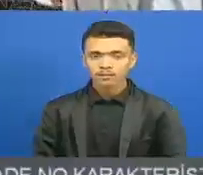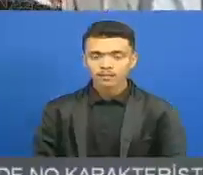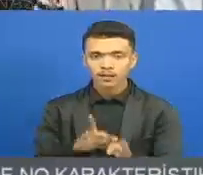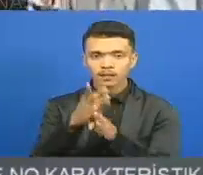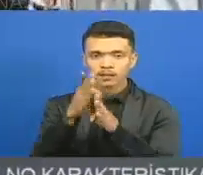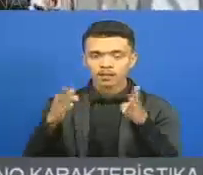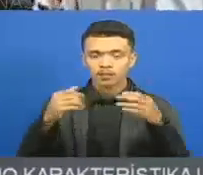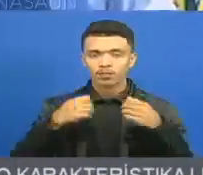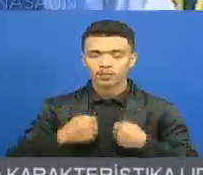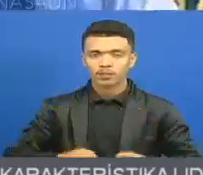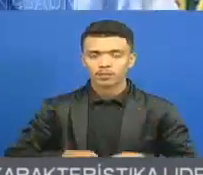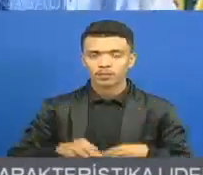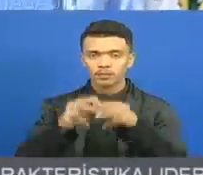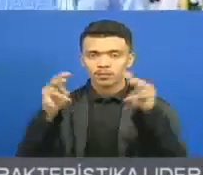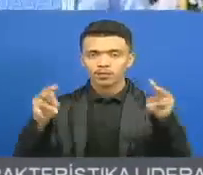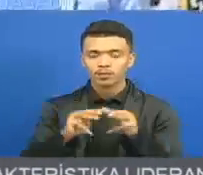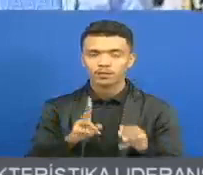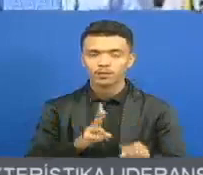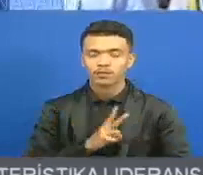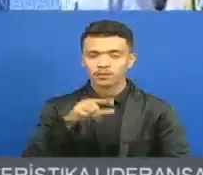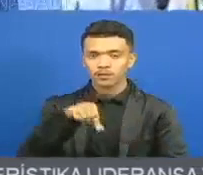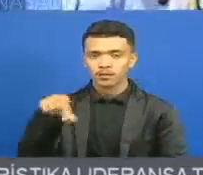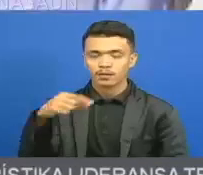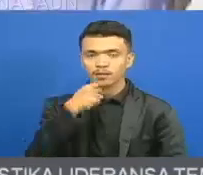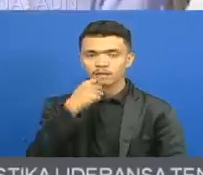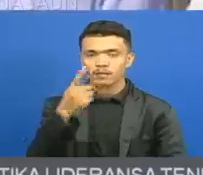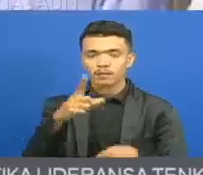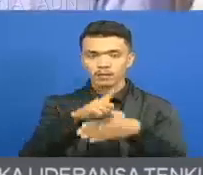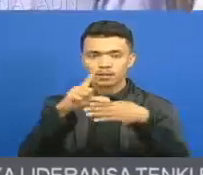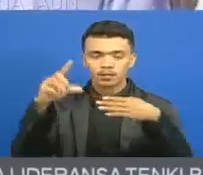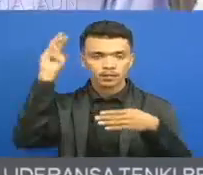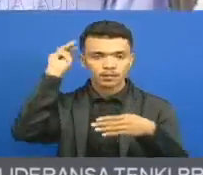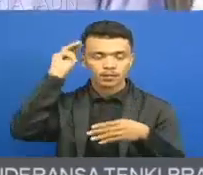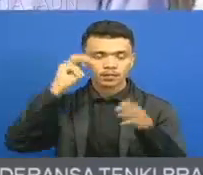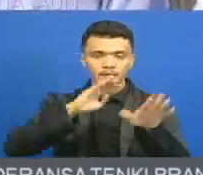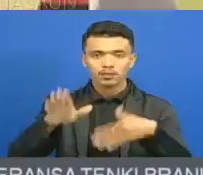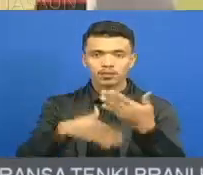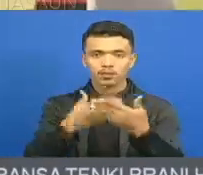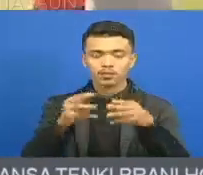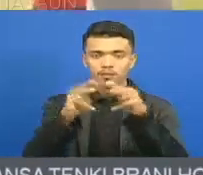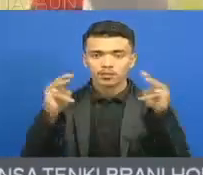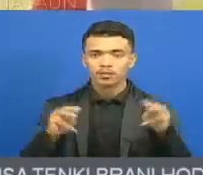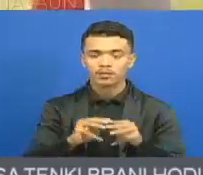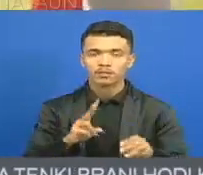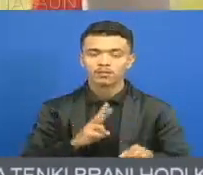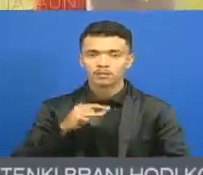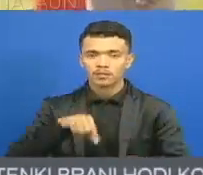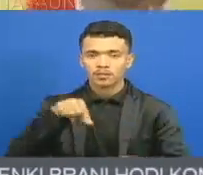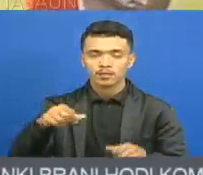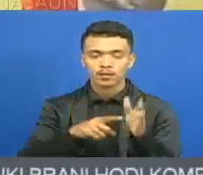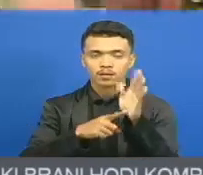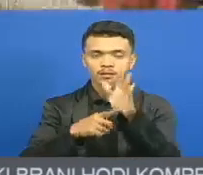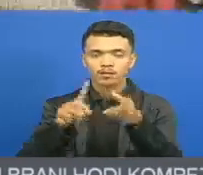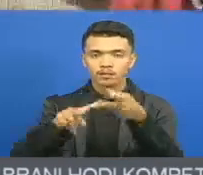Diretor Saudi Municipiu Vikeke Pedro da Silva Pereira Hateten, linhas ministeriais hotu e Municipiu Vikeke, hatudu cooperação